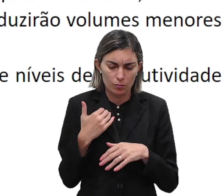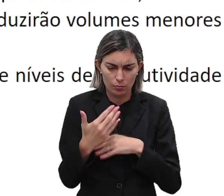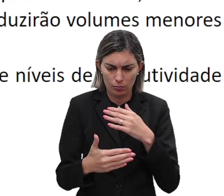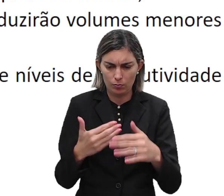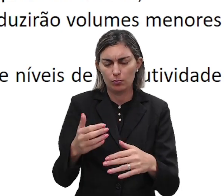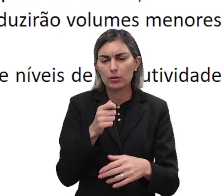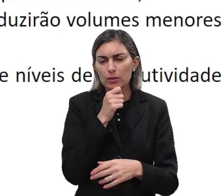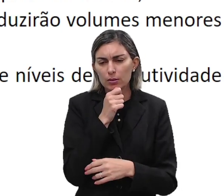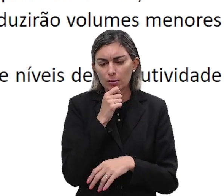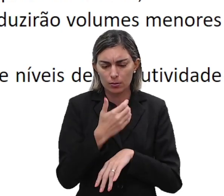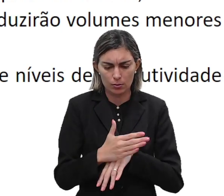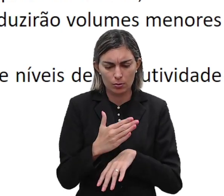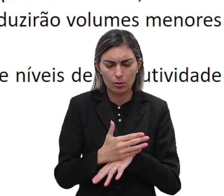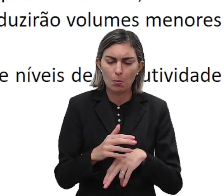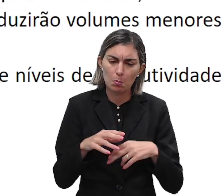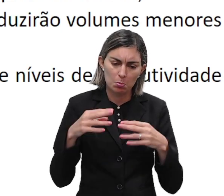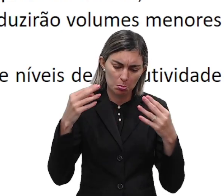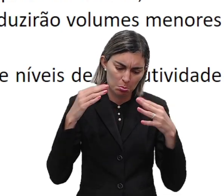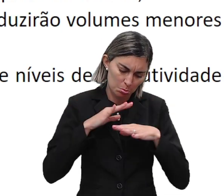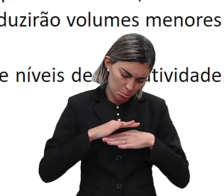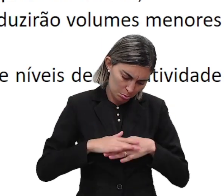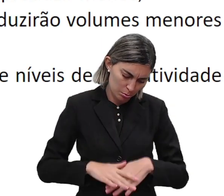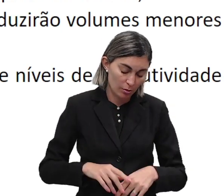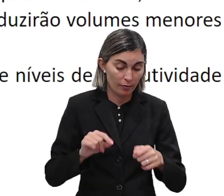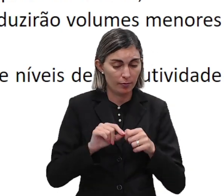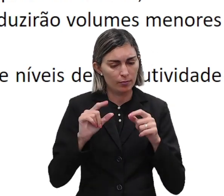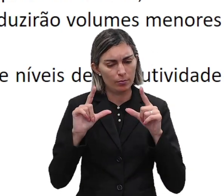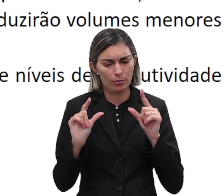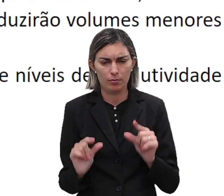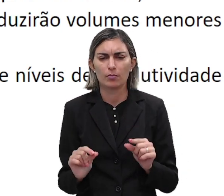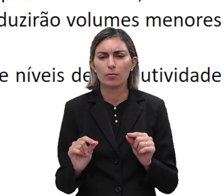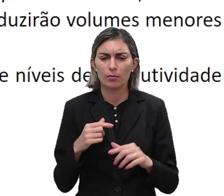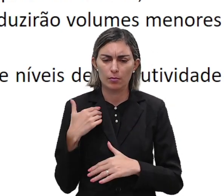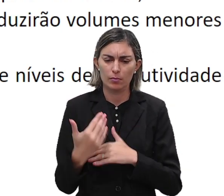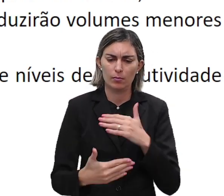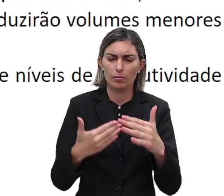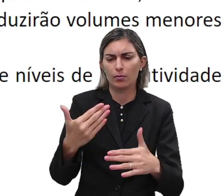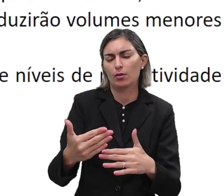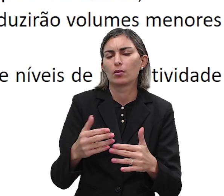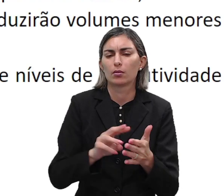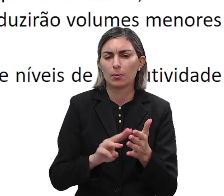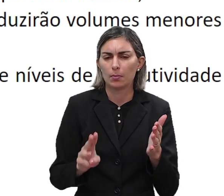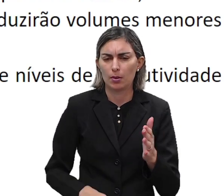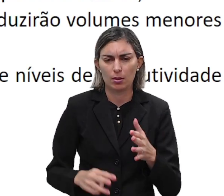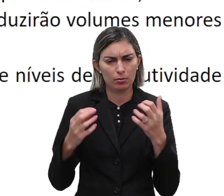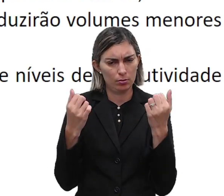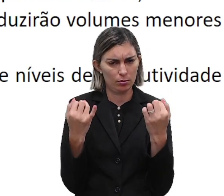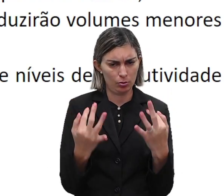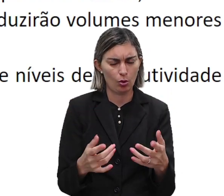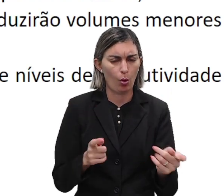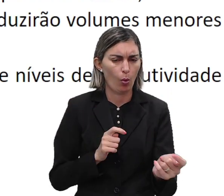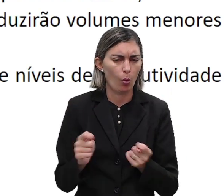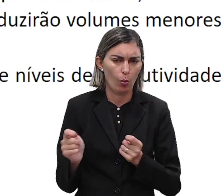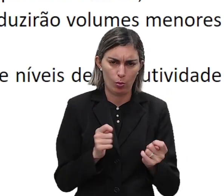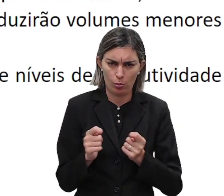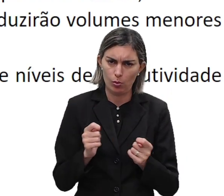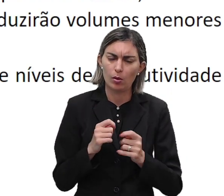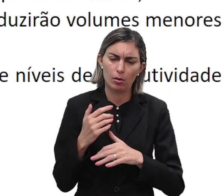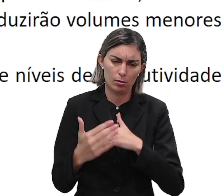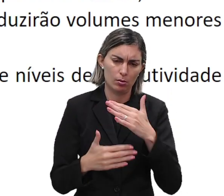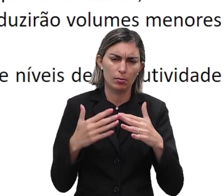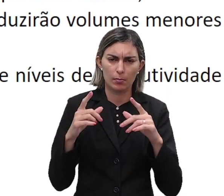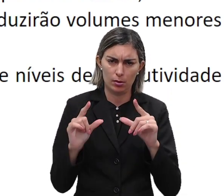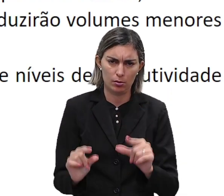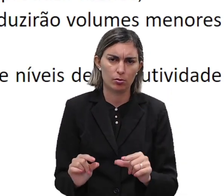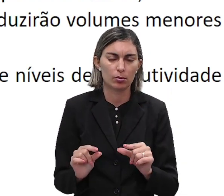sem treinamento ou desmotivados vão produzir menos. Processos sem métodos definidos e sem controle produzirão volumes